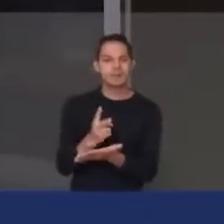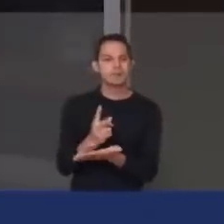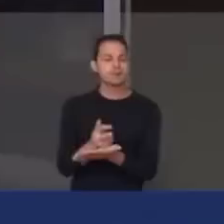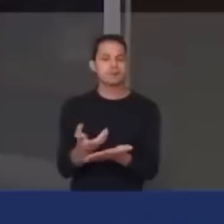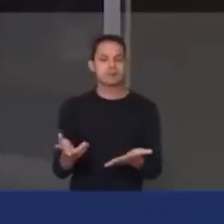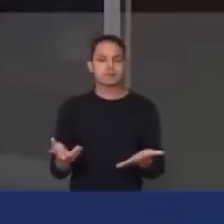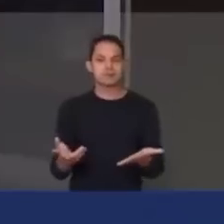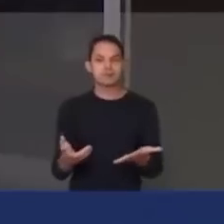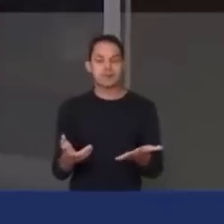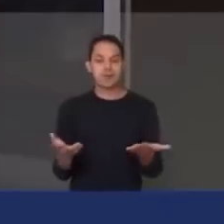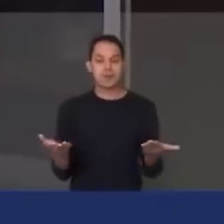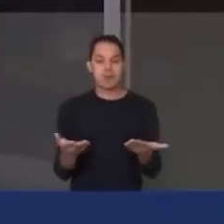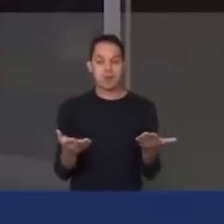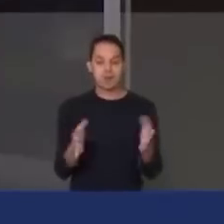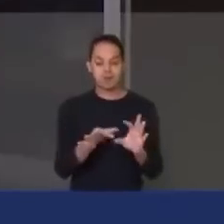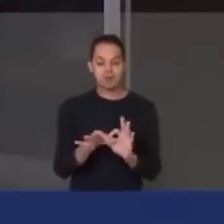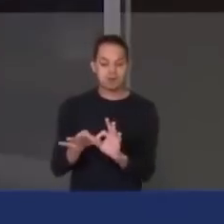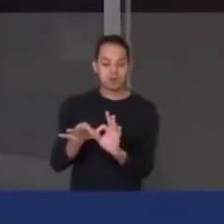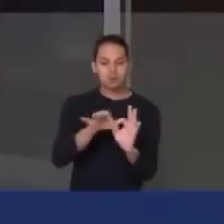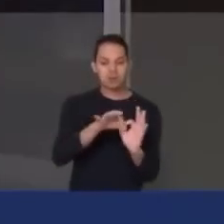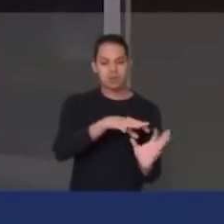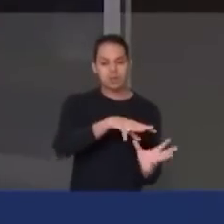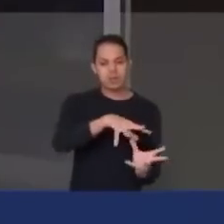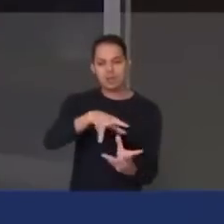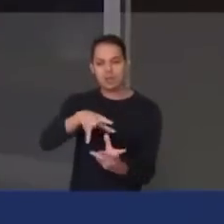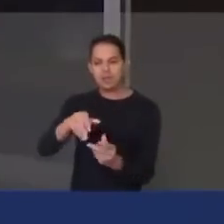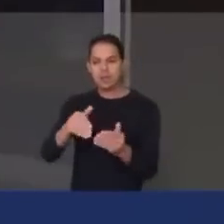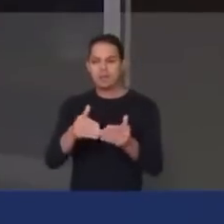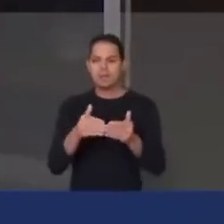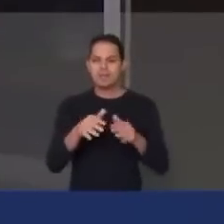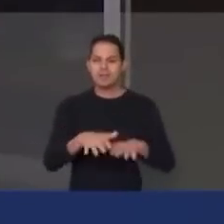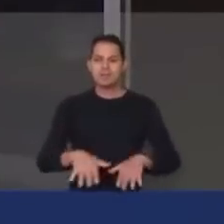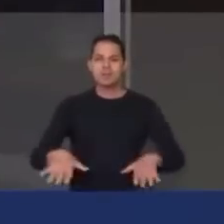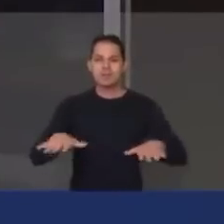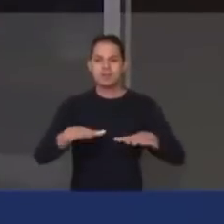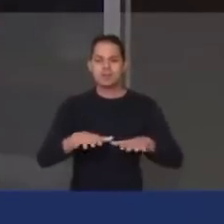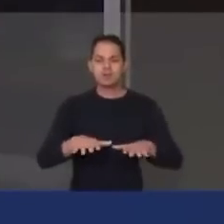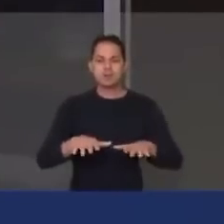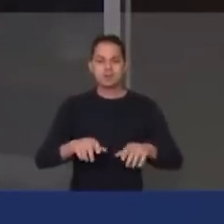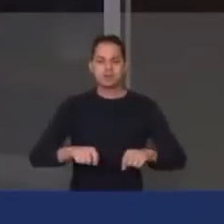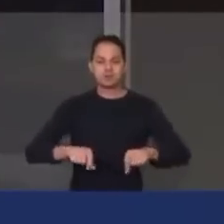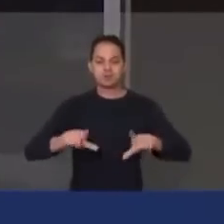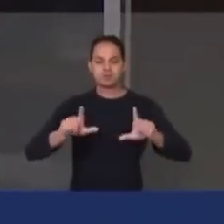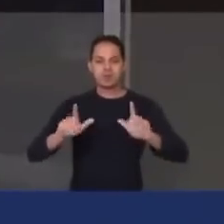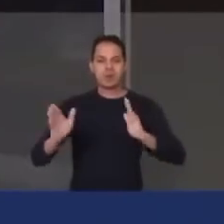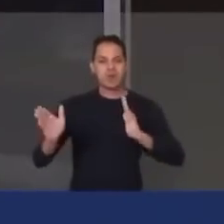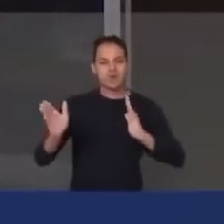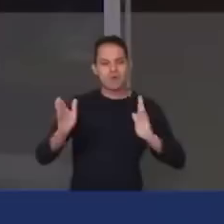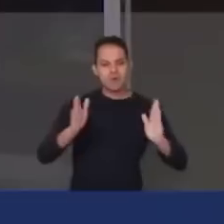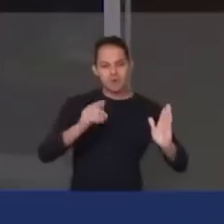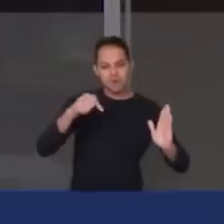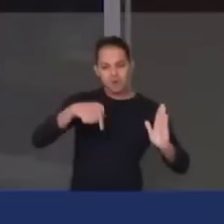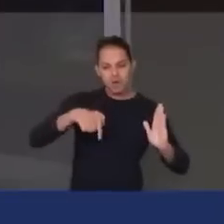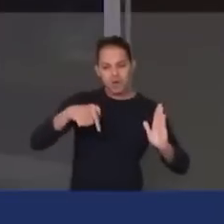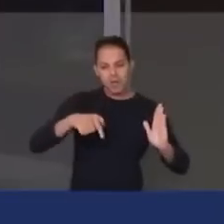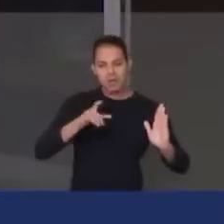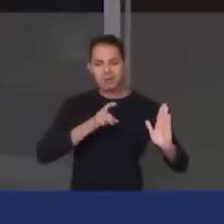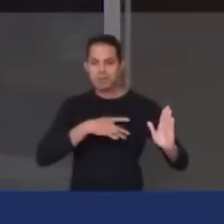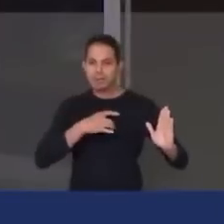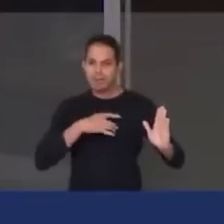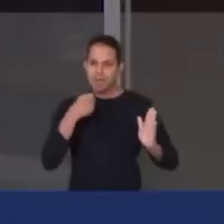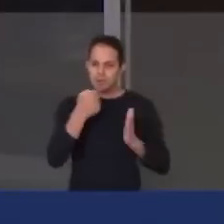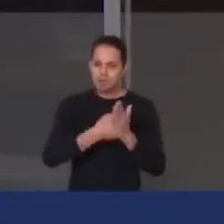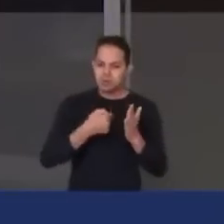nesse dia de União Global peço a todos que assistem esse vídeo que não temam lutar pela